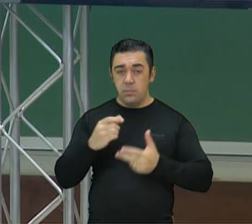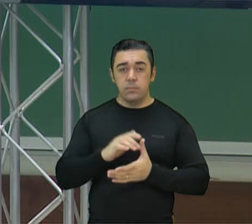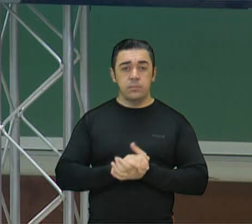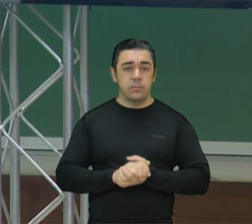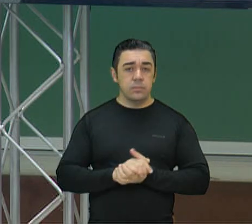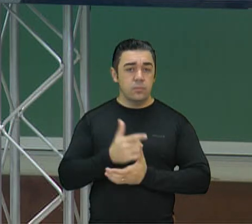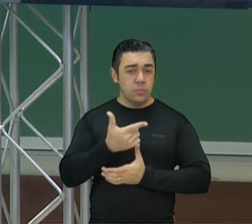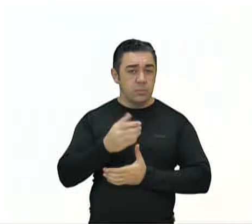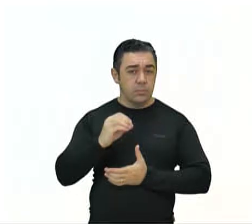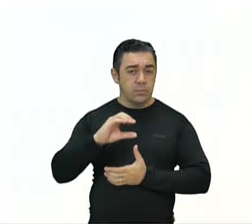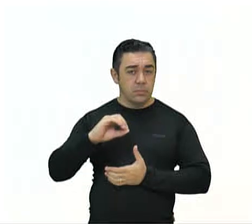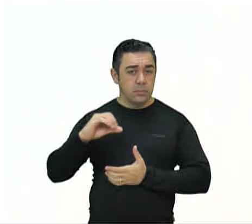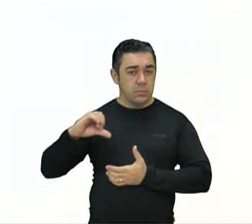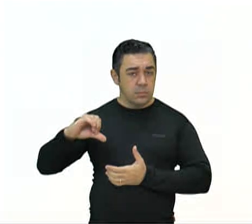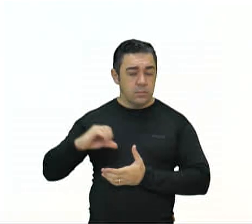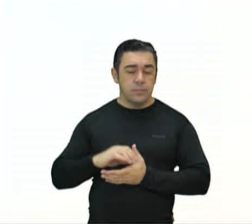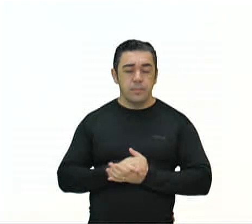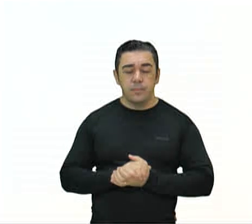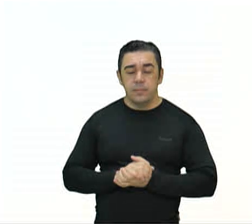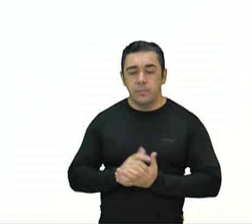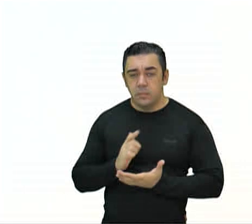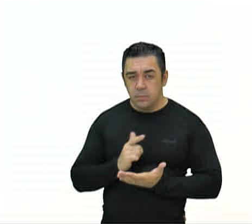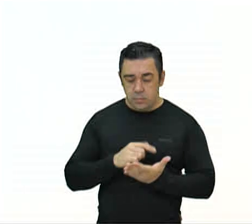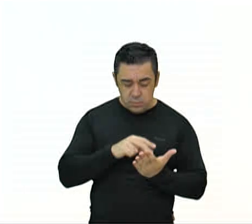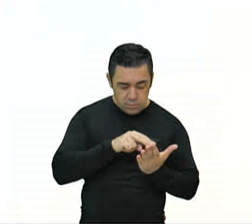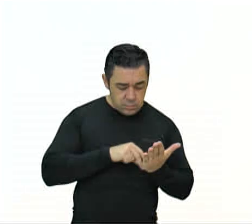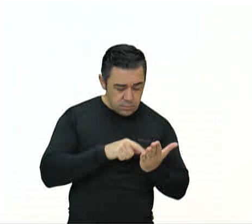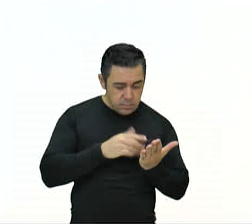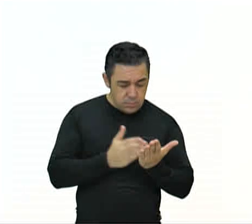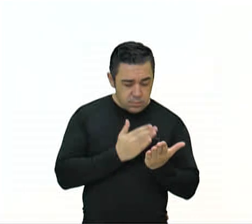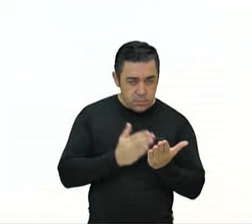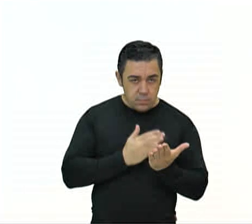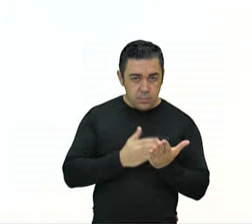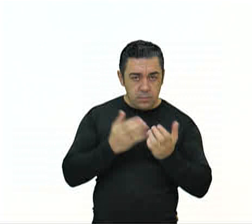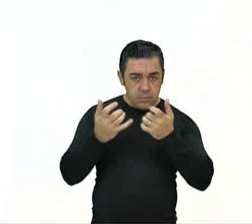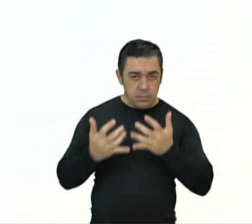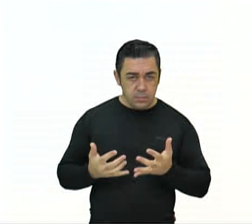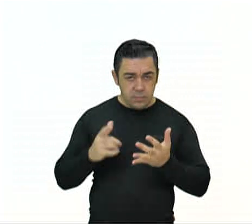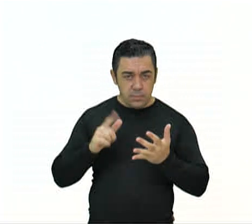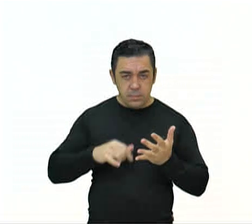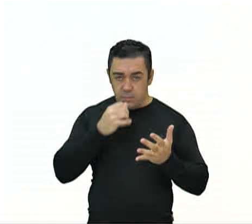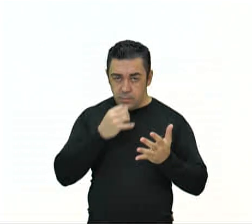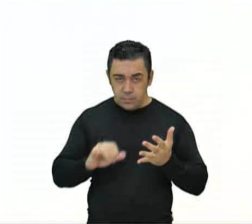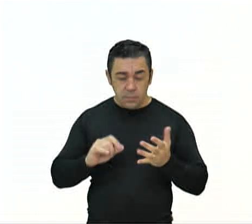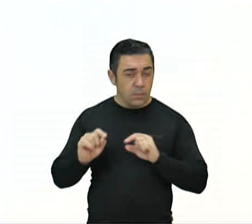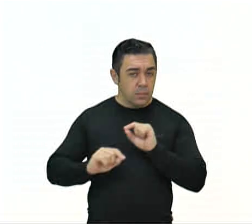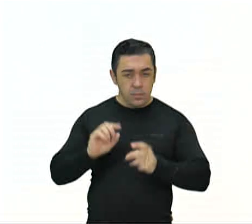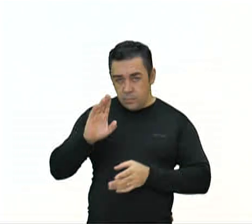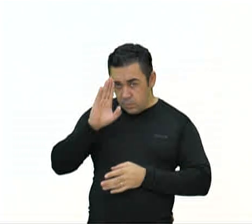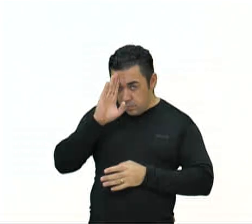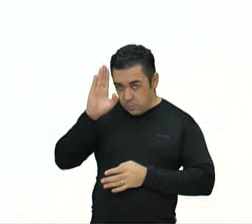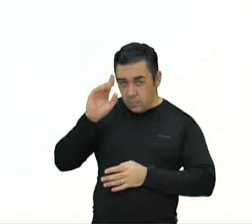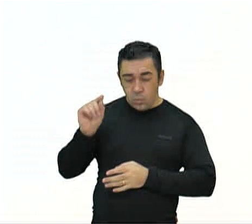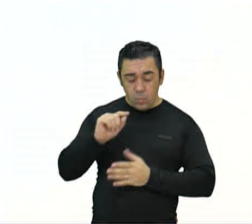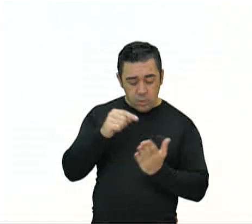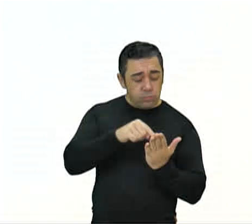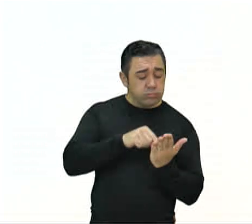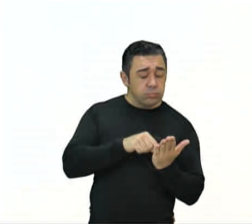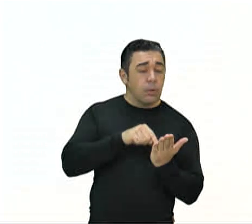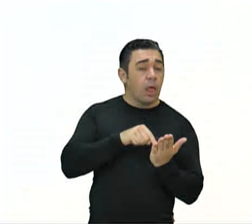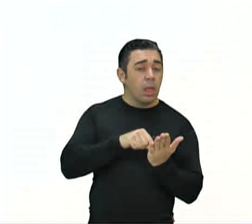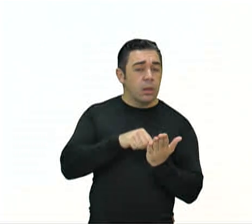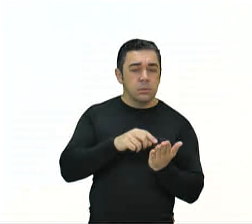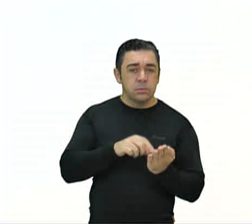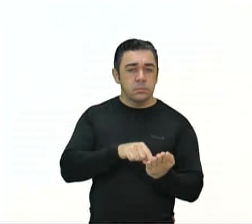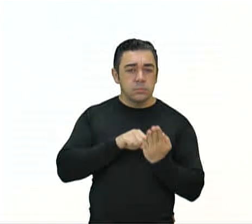Diz assim, em manuais de instruções de aparelhos elétricos de alta potência, uma das principais recomendações é a